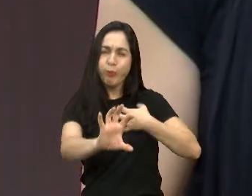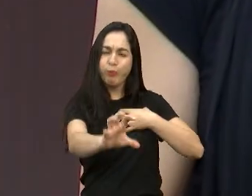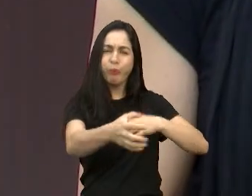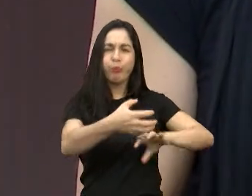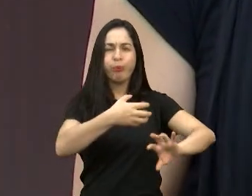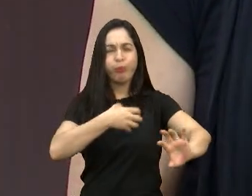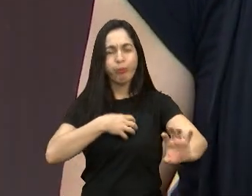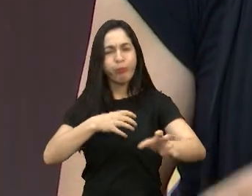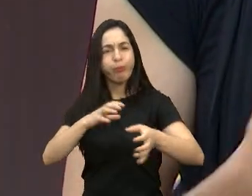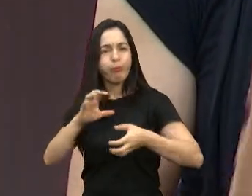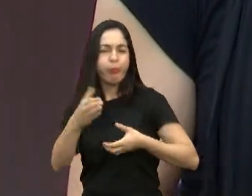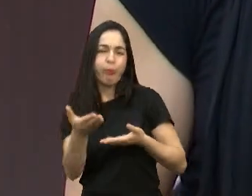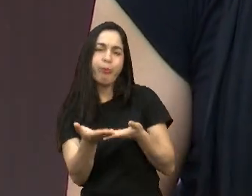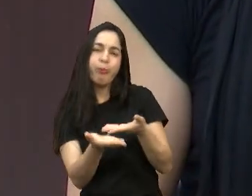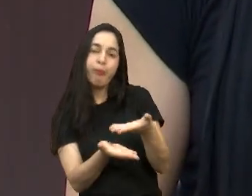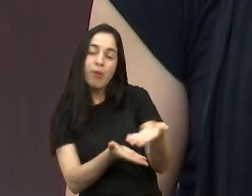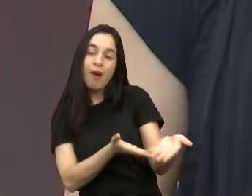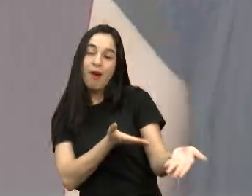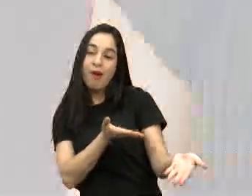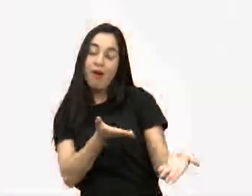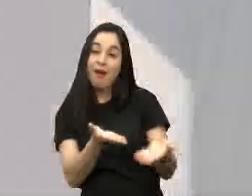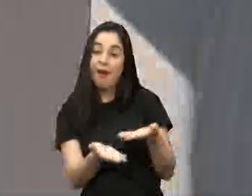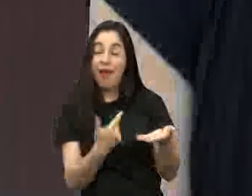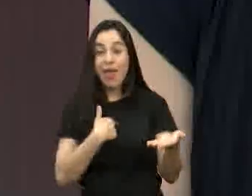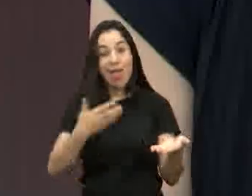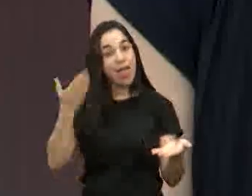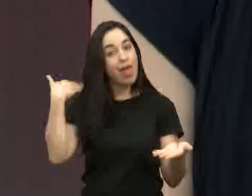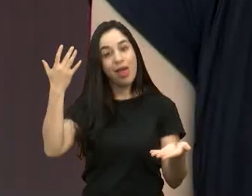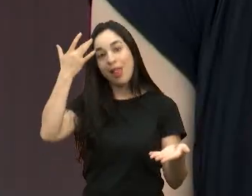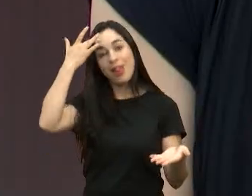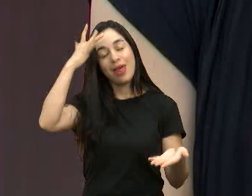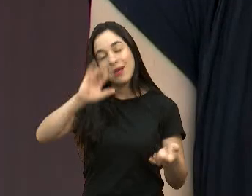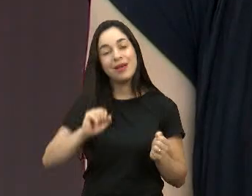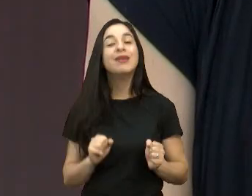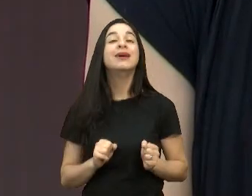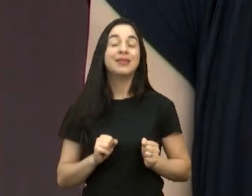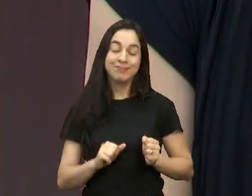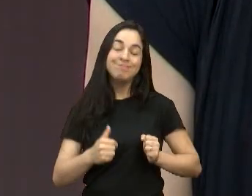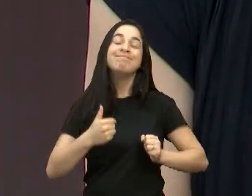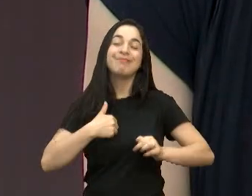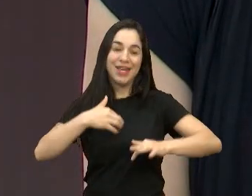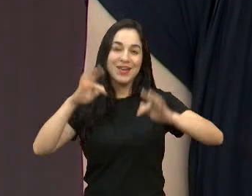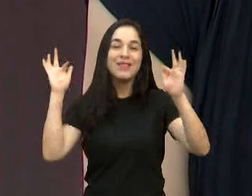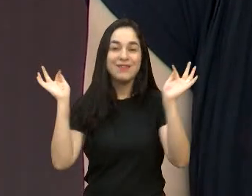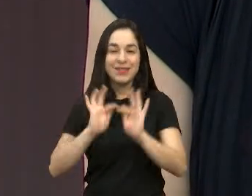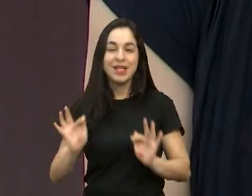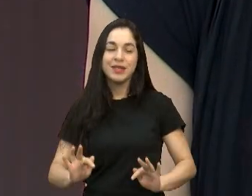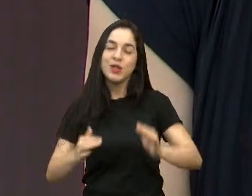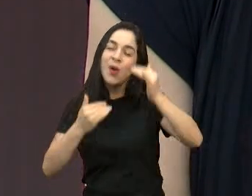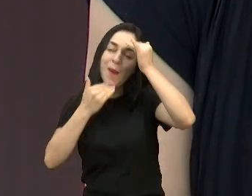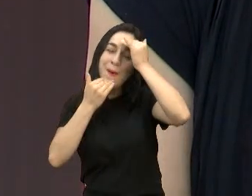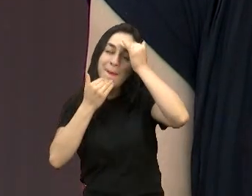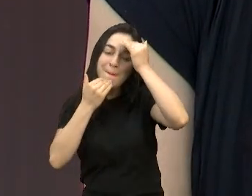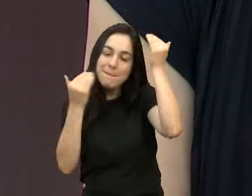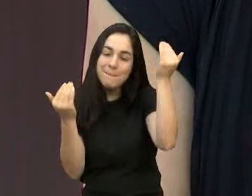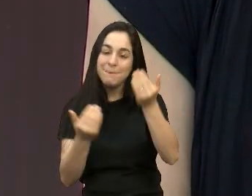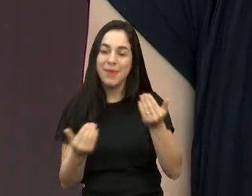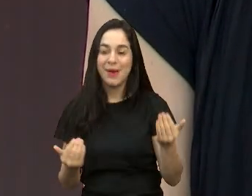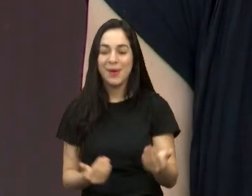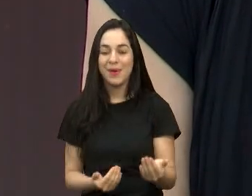humanidade do outro, numa dimensão que eu não conhecia. Fiquei muito feliz, para mim é uma honra muito grande, eu